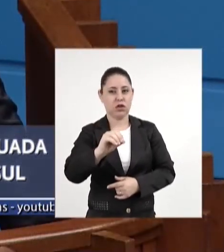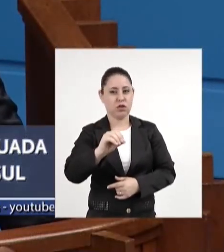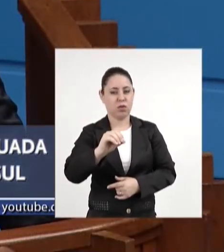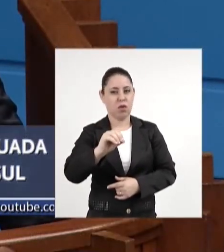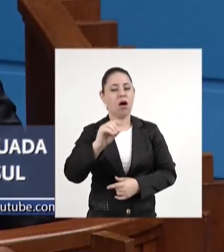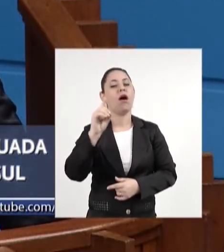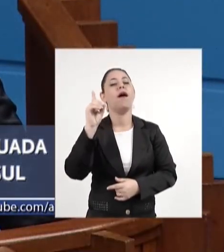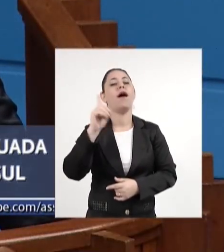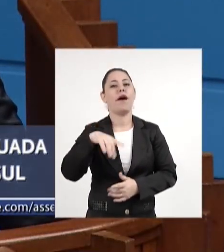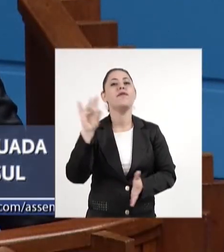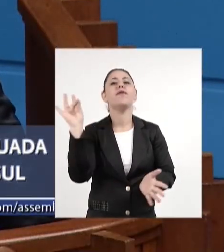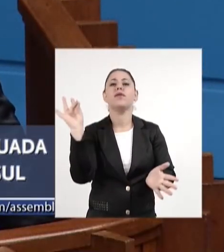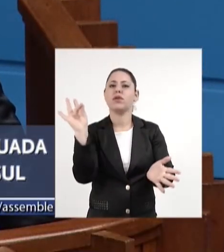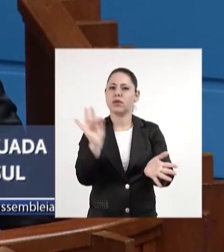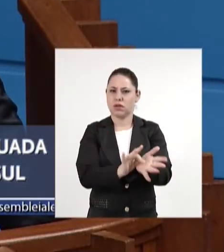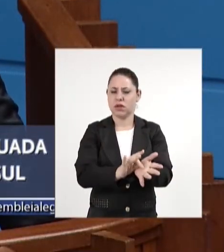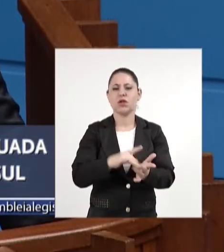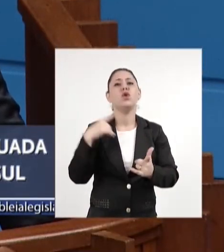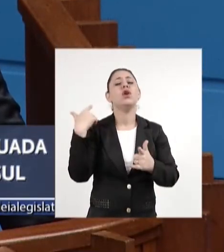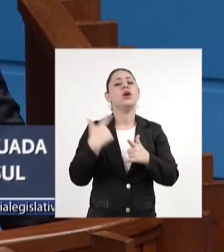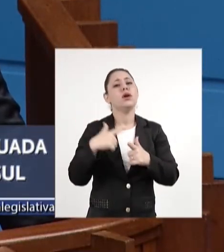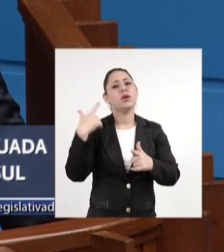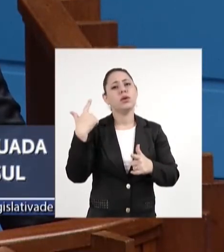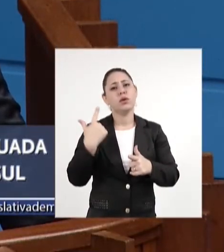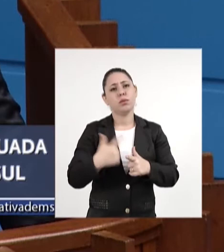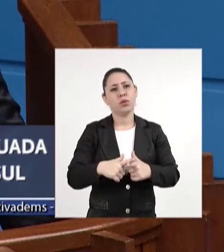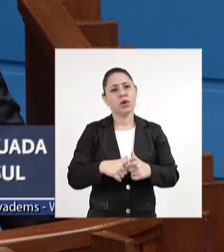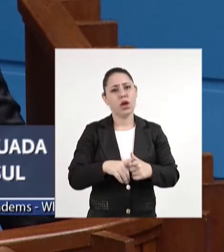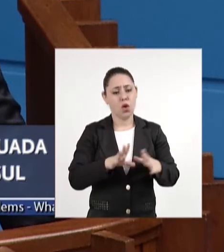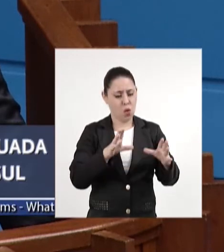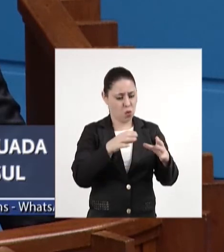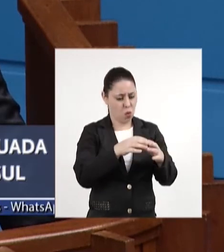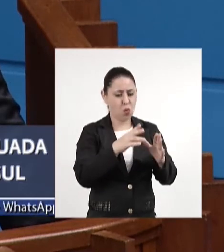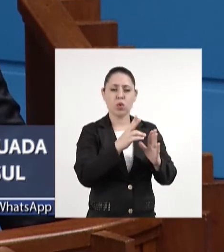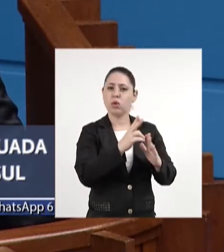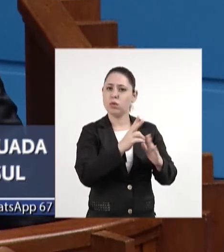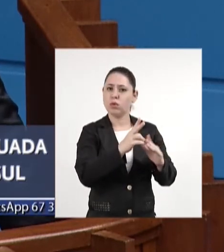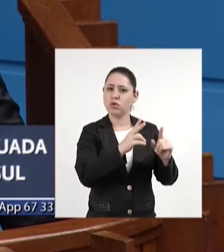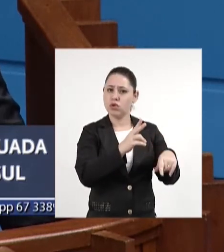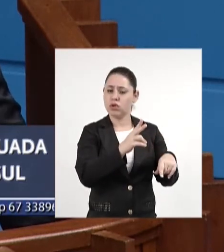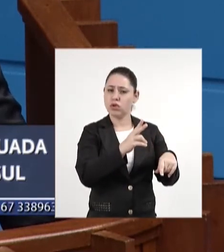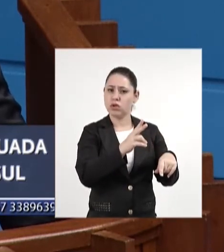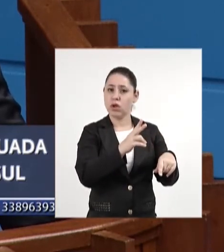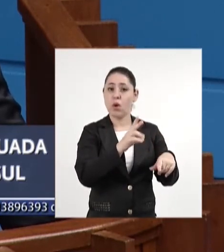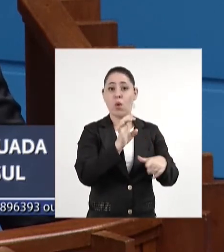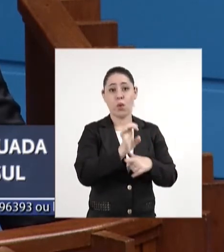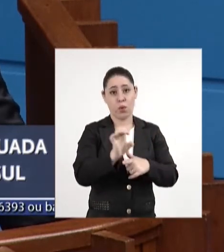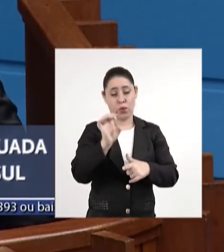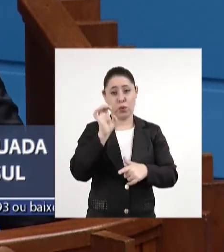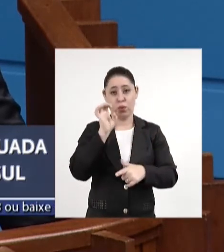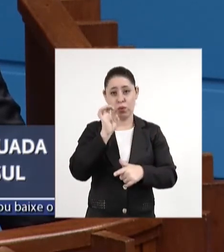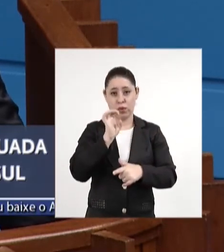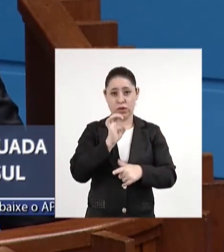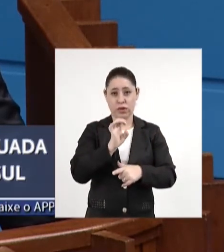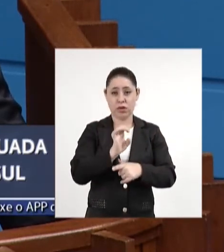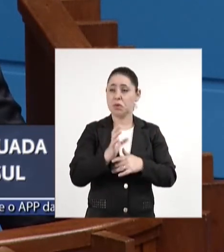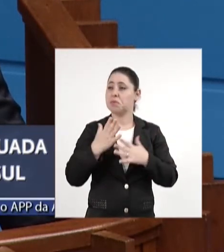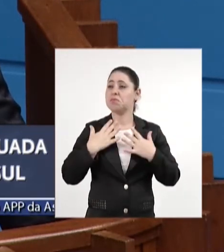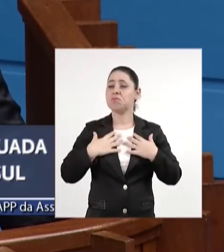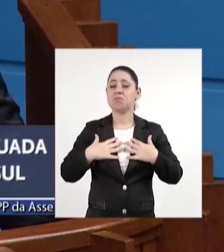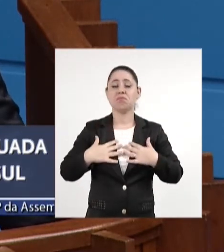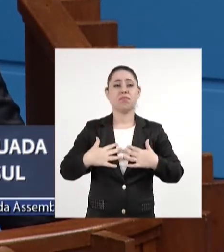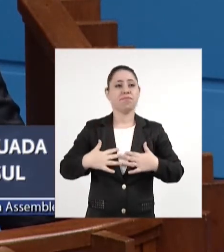Com certeza, absolutamente. E por que, no caso dos indígenas, o Estado, de forma tão